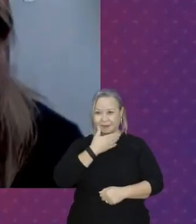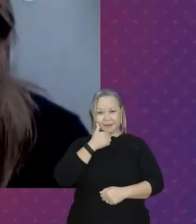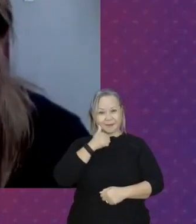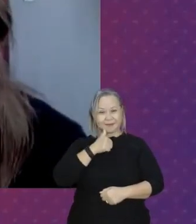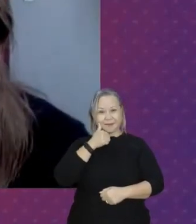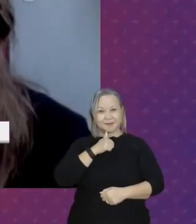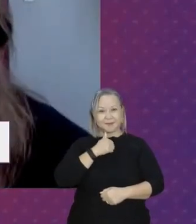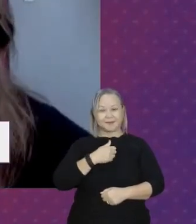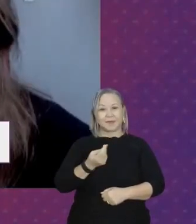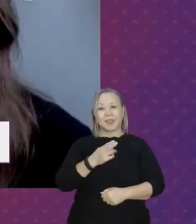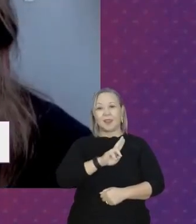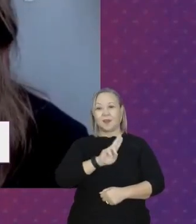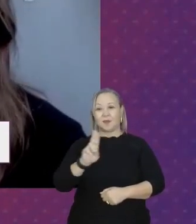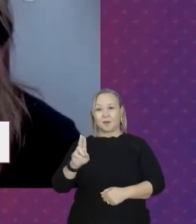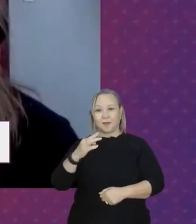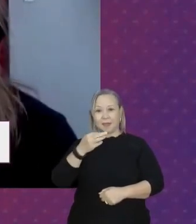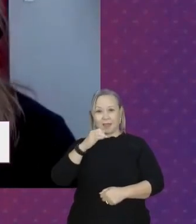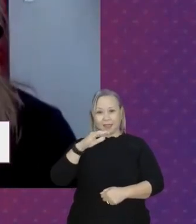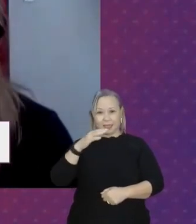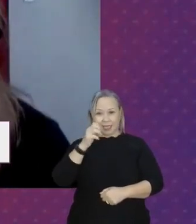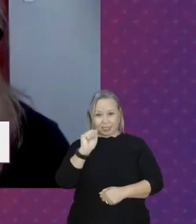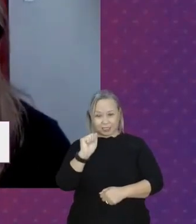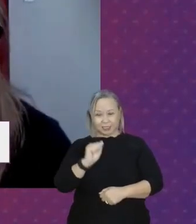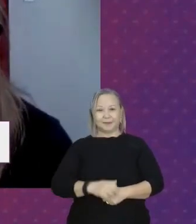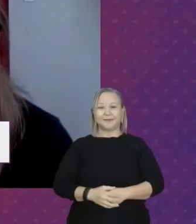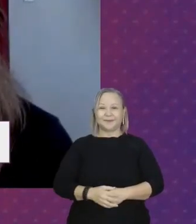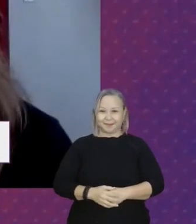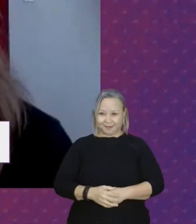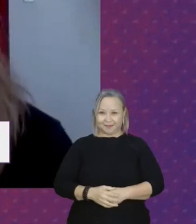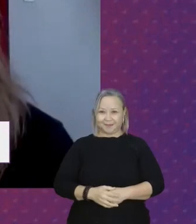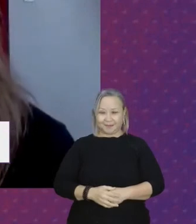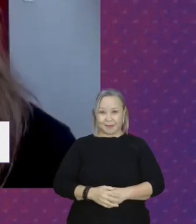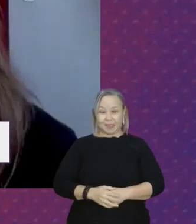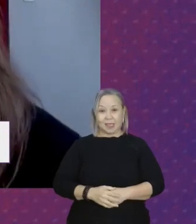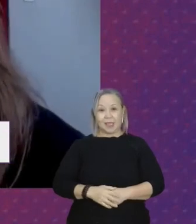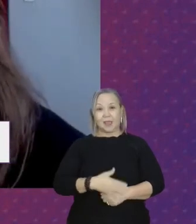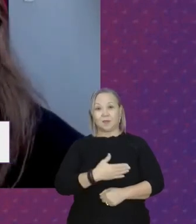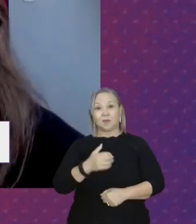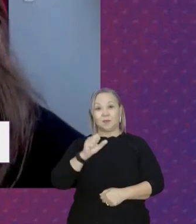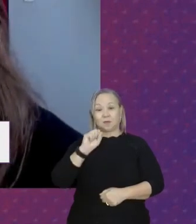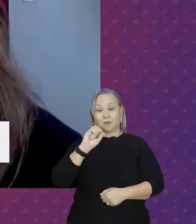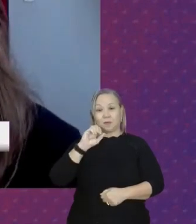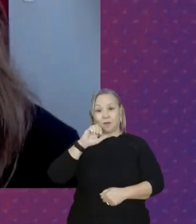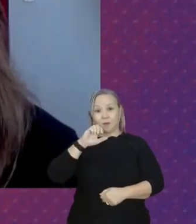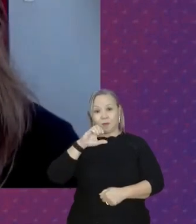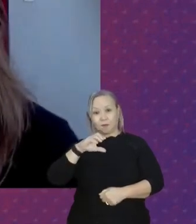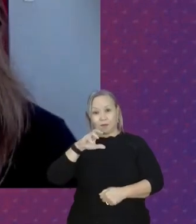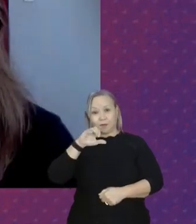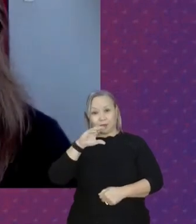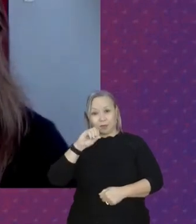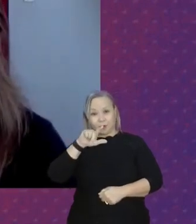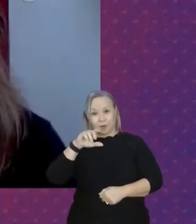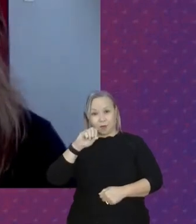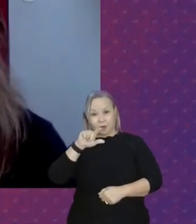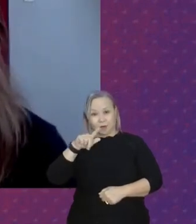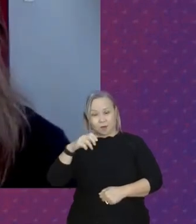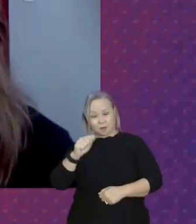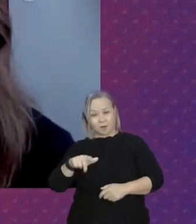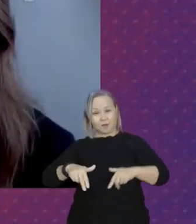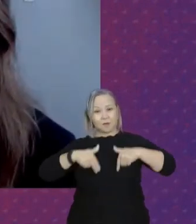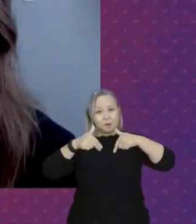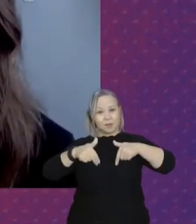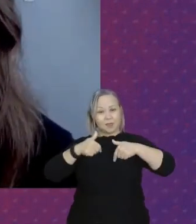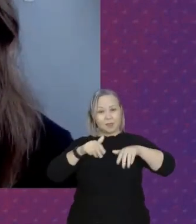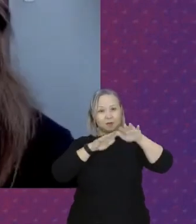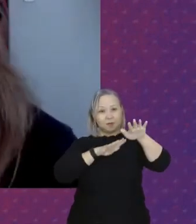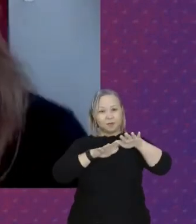nome é Tica Moreno, eu sou socióloga e sou também militante da Marcha Mundial